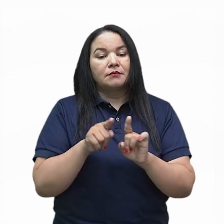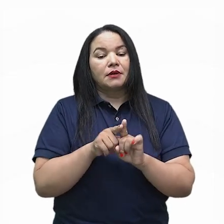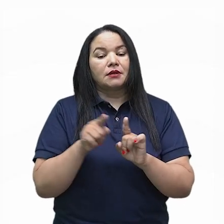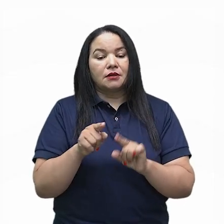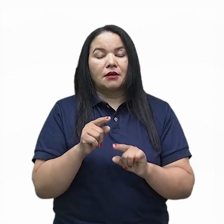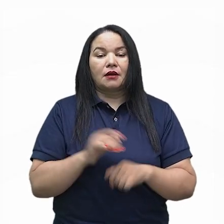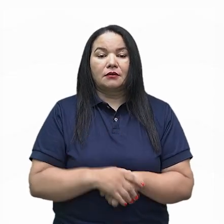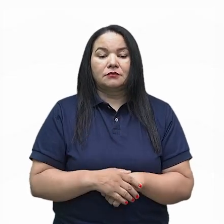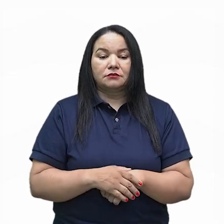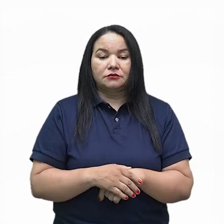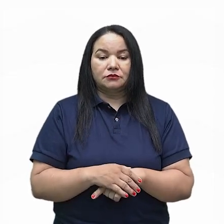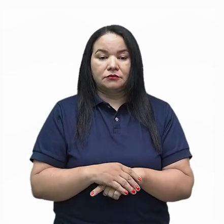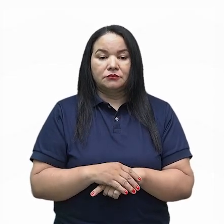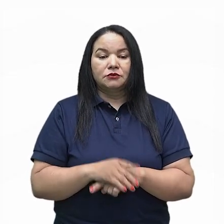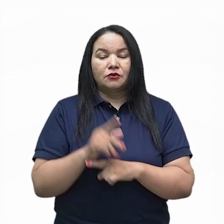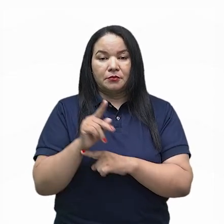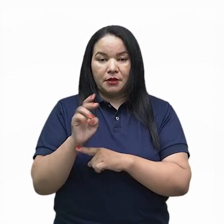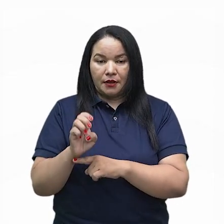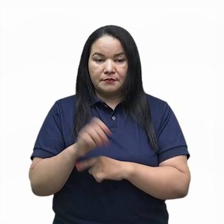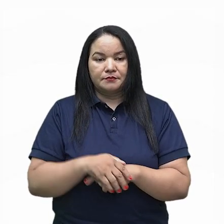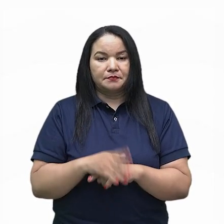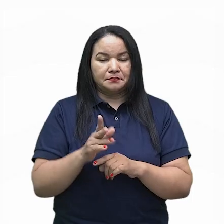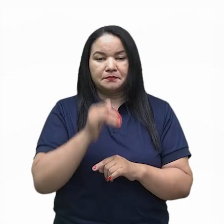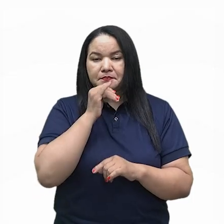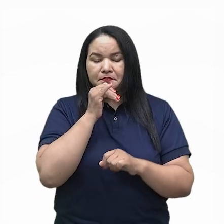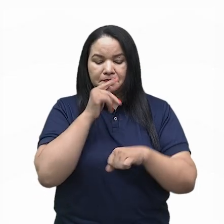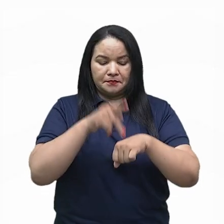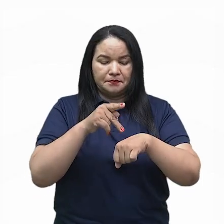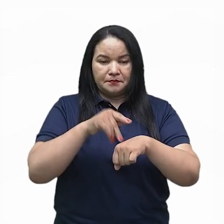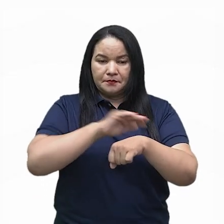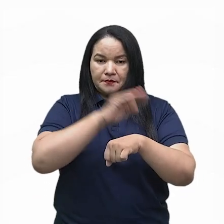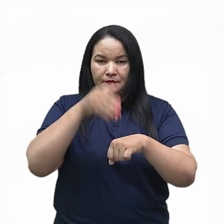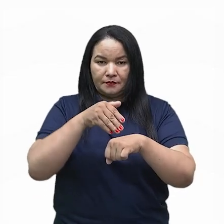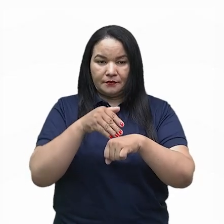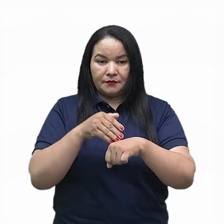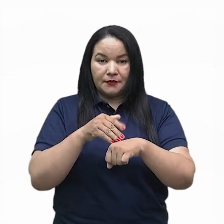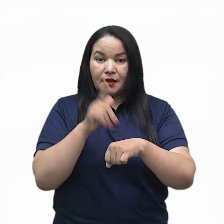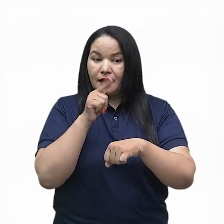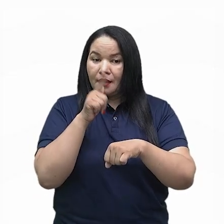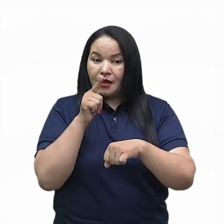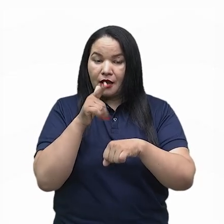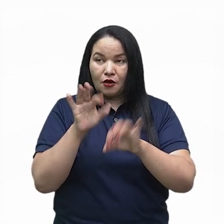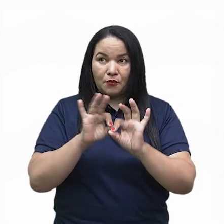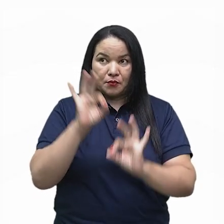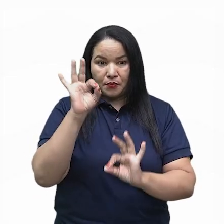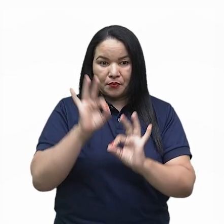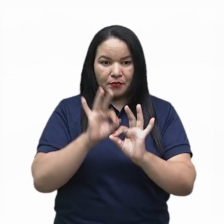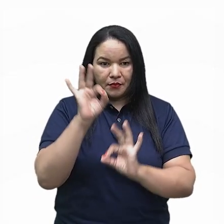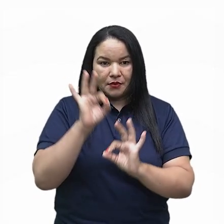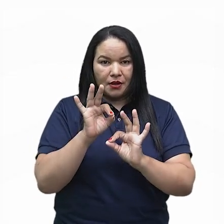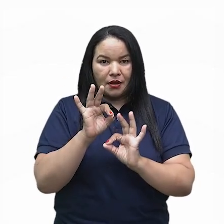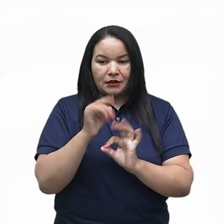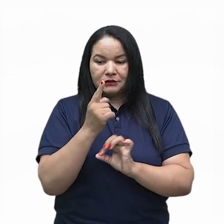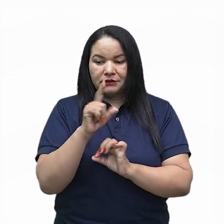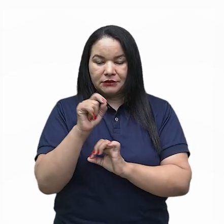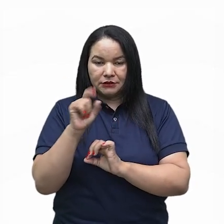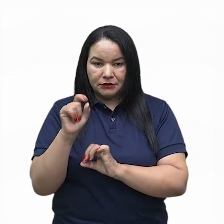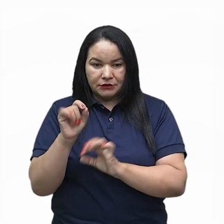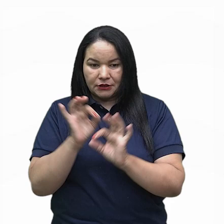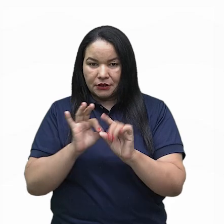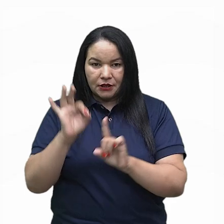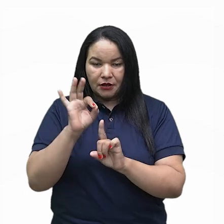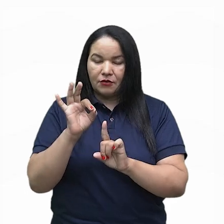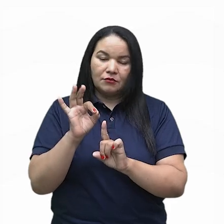ebulição. Então, lá no topo de uma montanha, a água não vai ferver mais a 100 graus, né? Porque ali